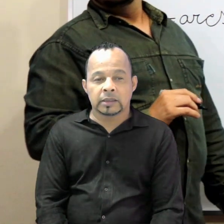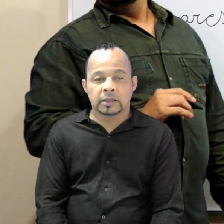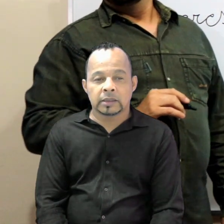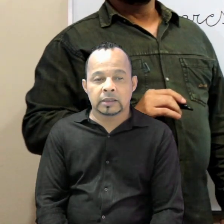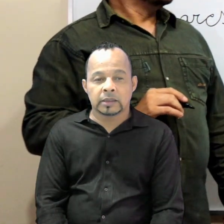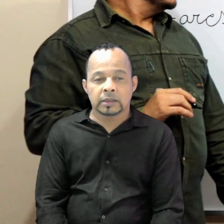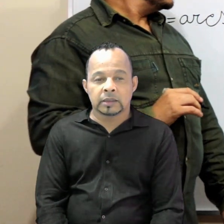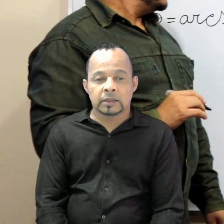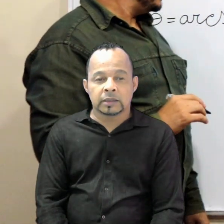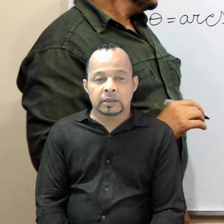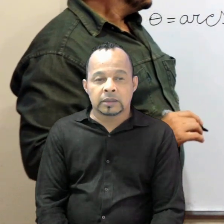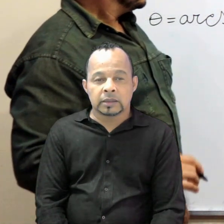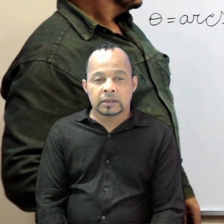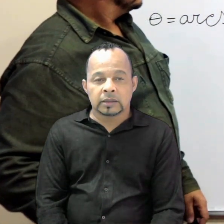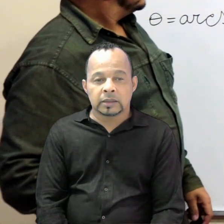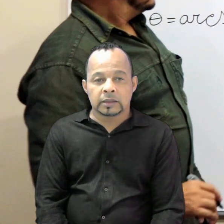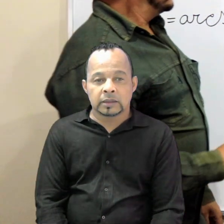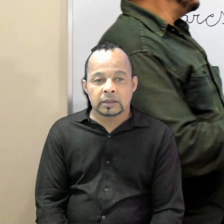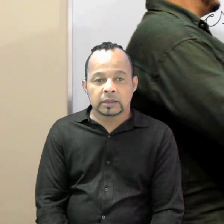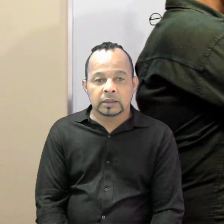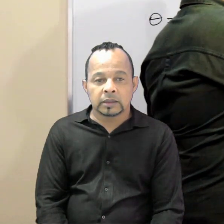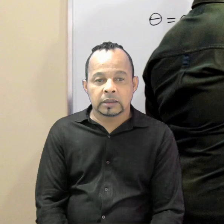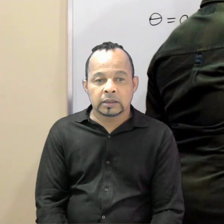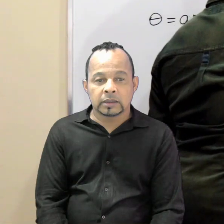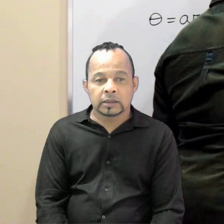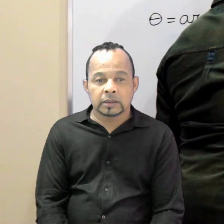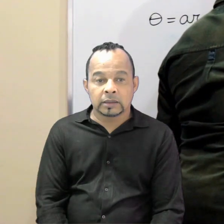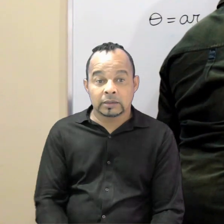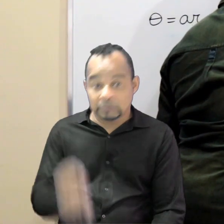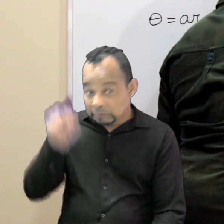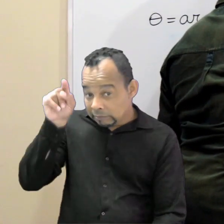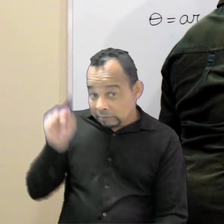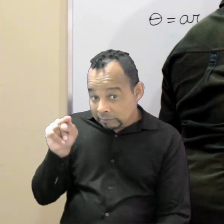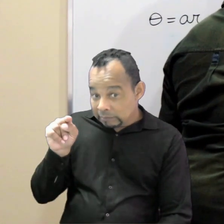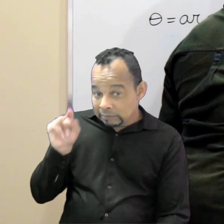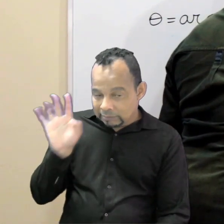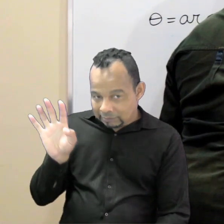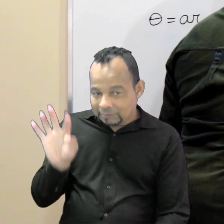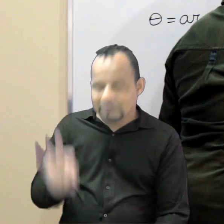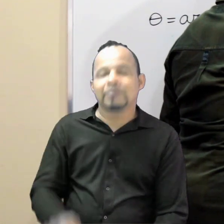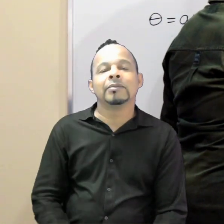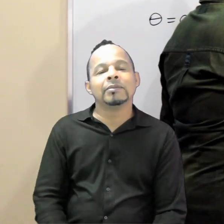Legal? Muito bem. Opa, falta uma barrinha do módulo aqui.